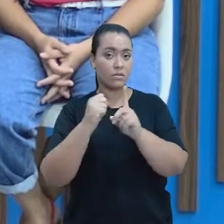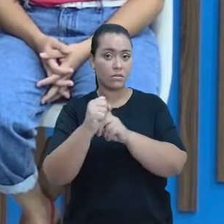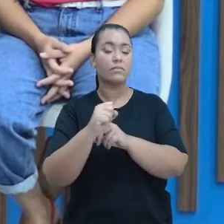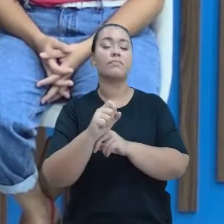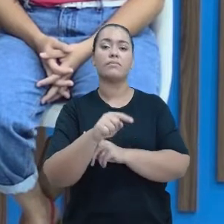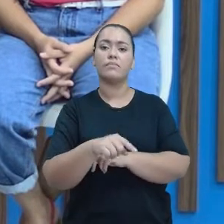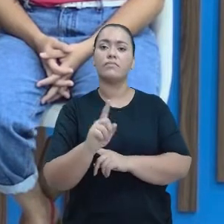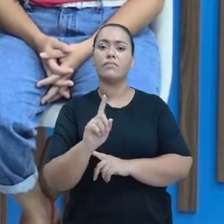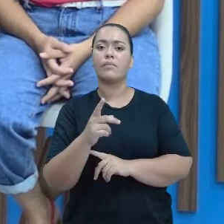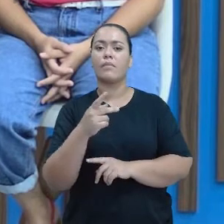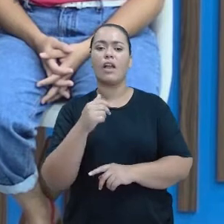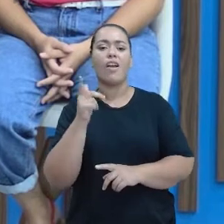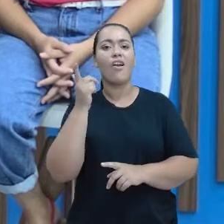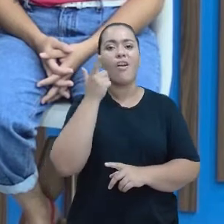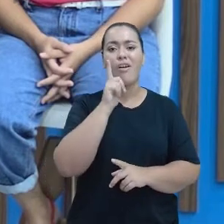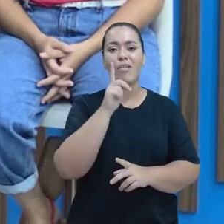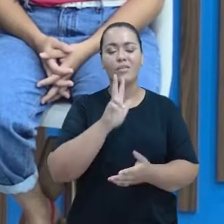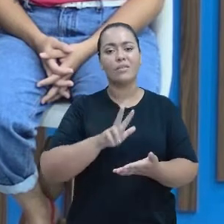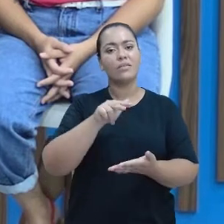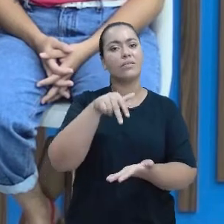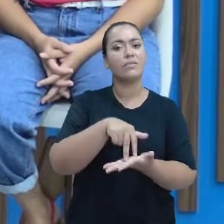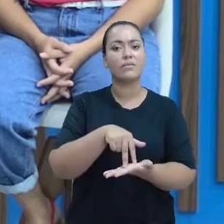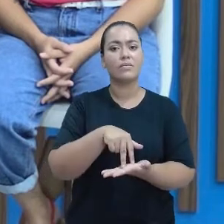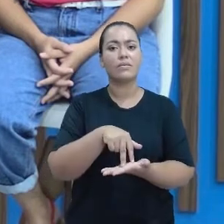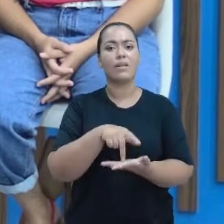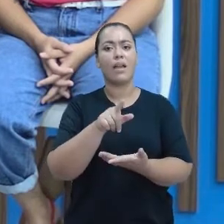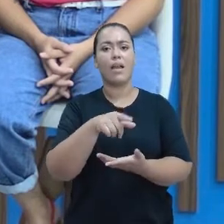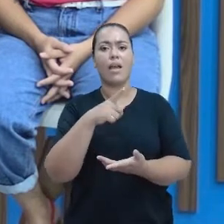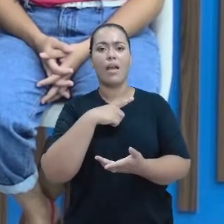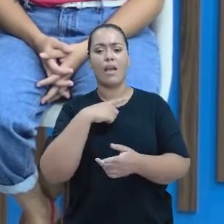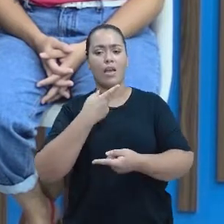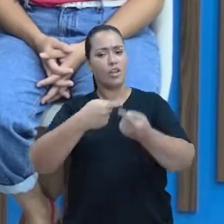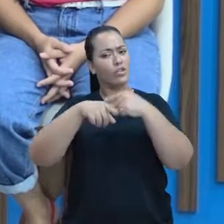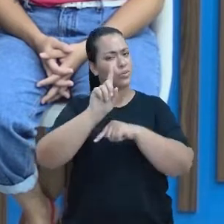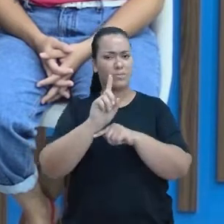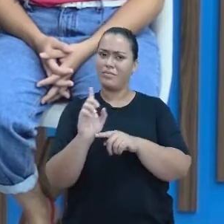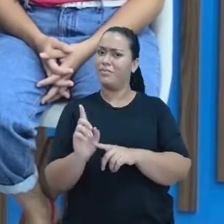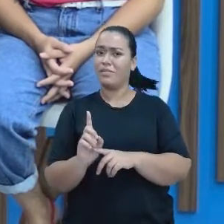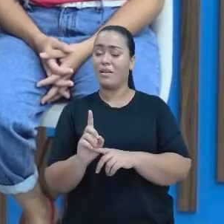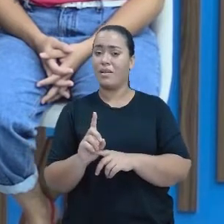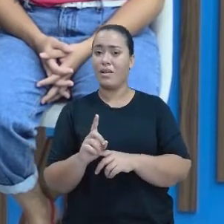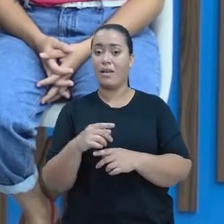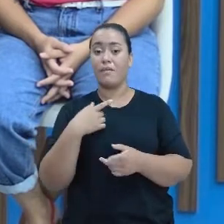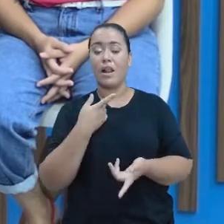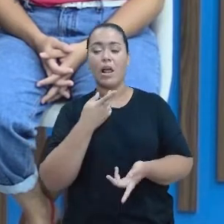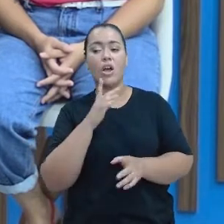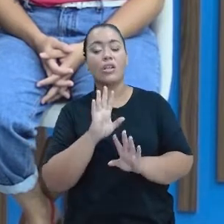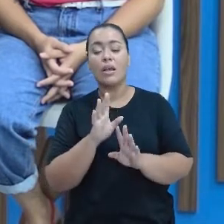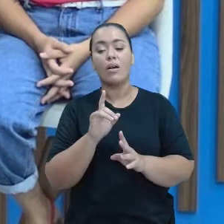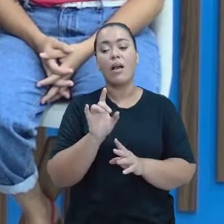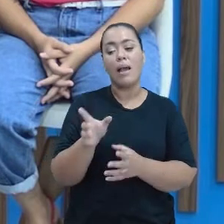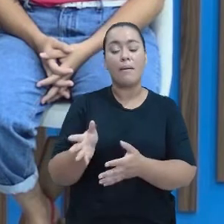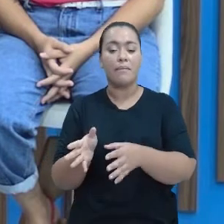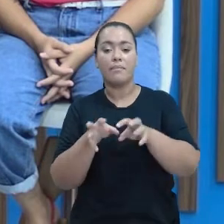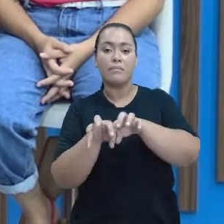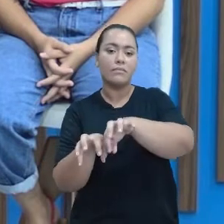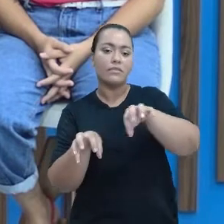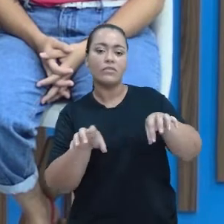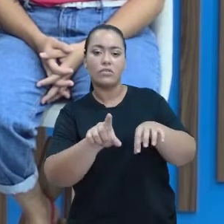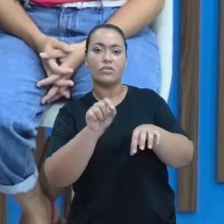ser conquistados e ocupados pela via da superação, pela via da exceção. É preciso que